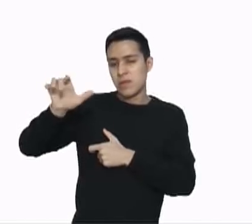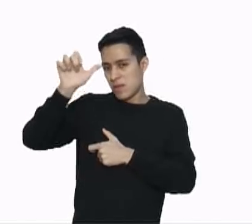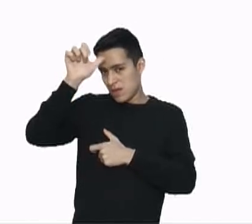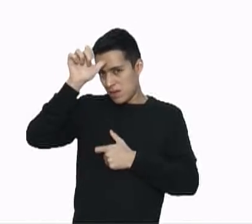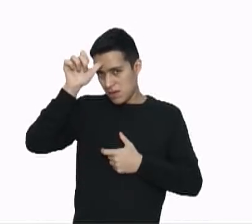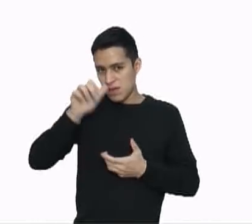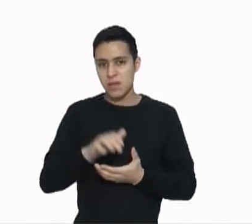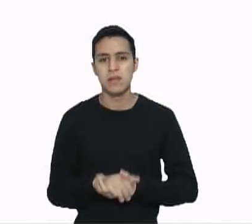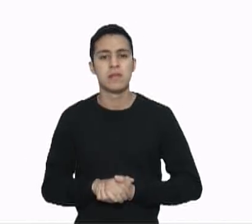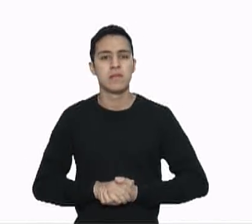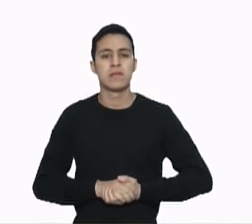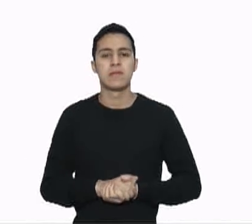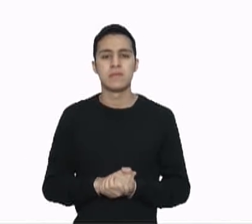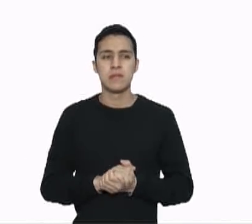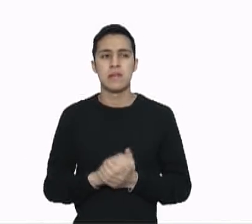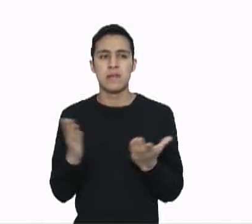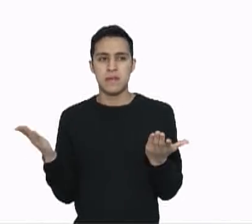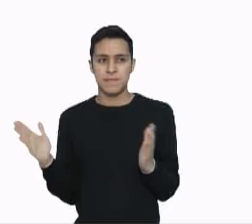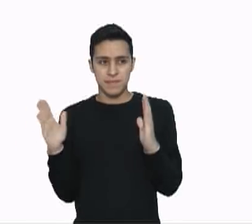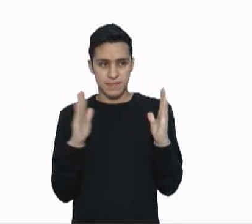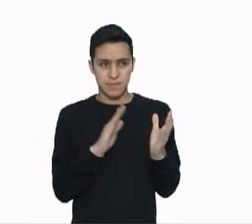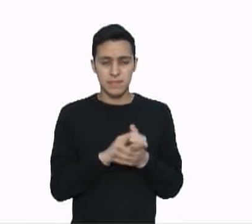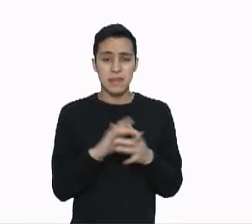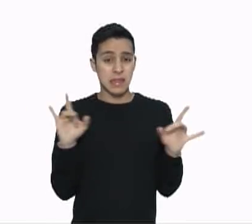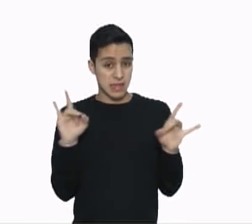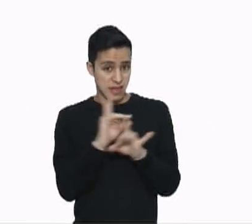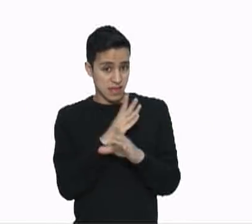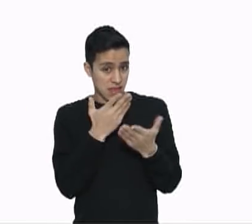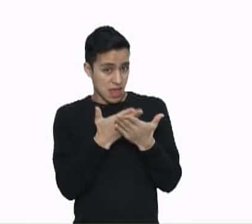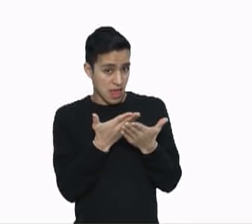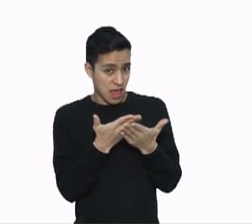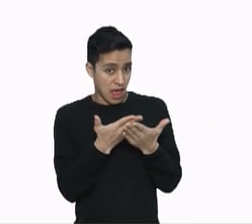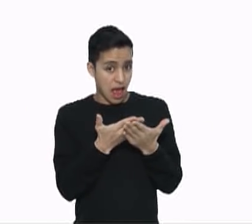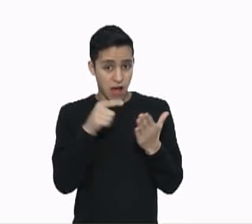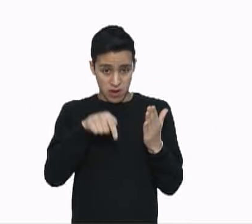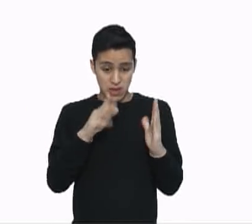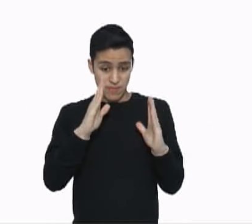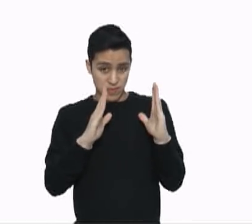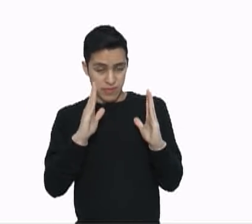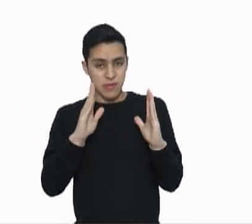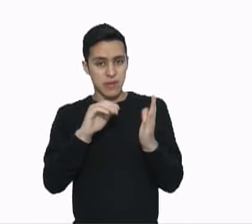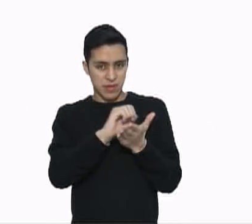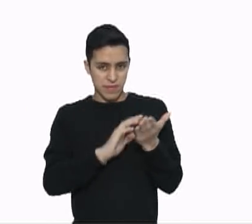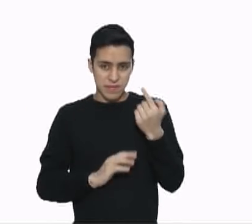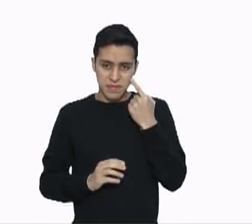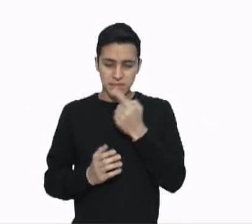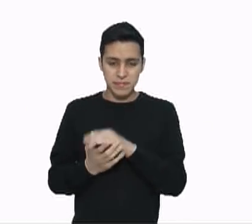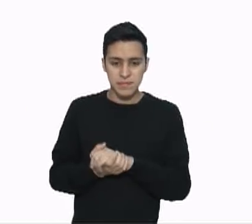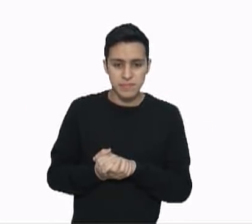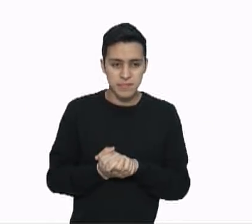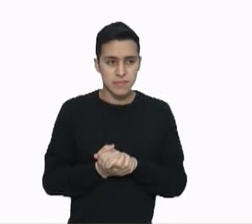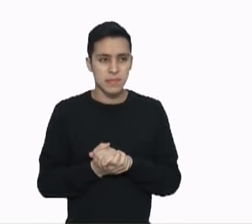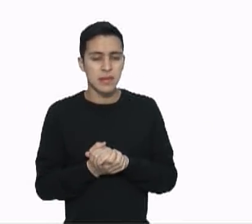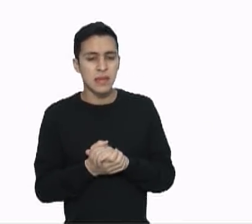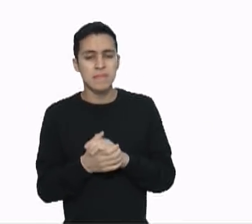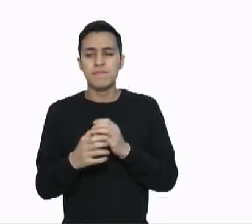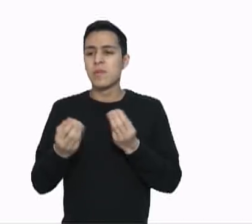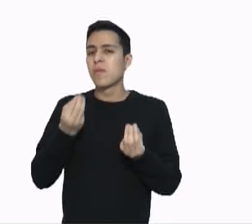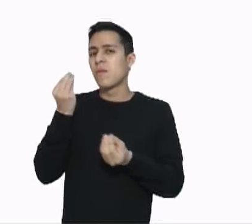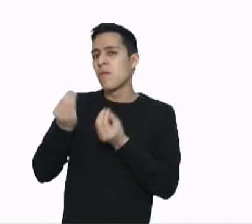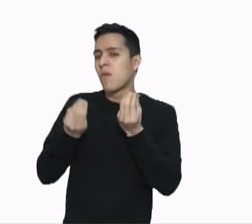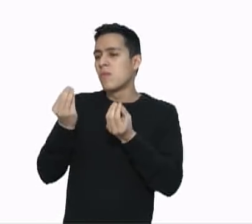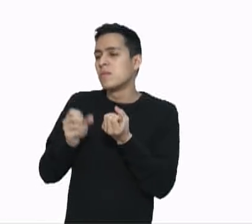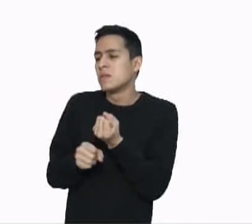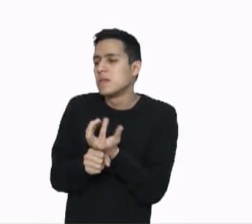Para encerrarmos esse bloco, a atividade. Acenderá a tocha da liberdade que não pode jamais